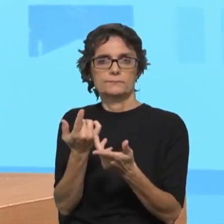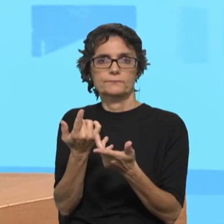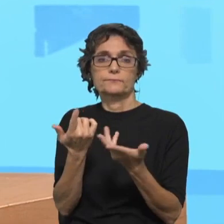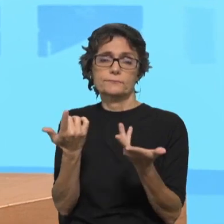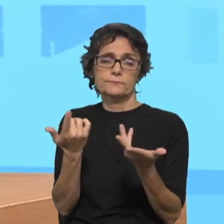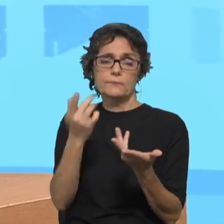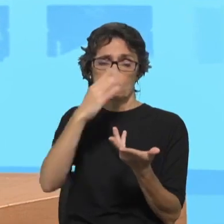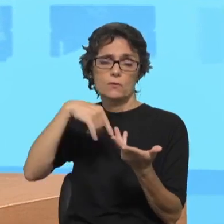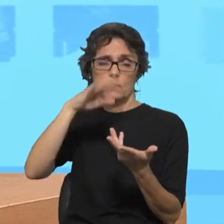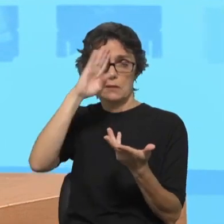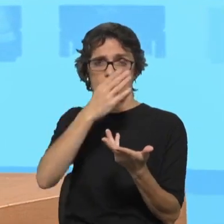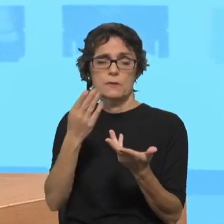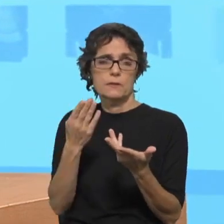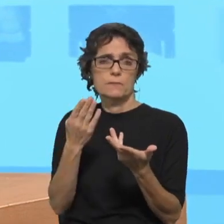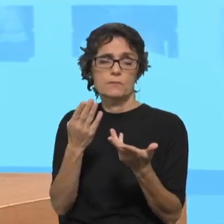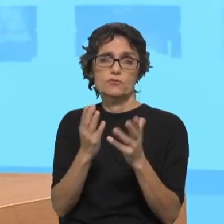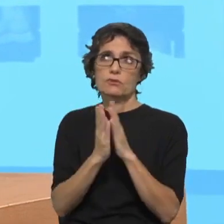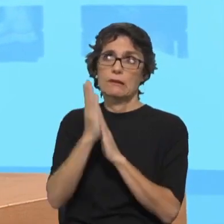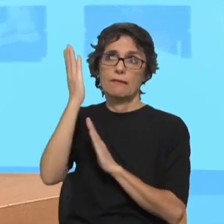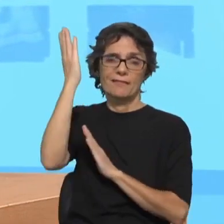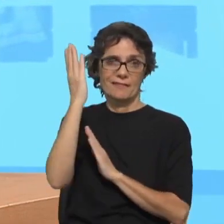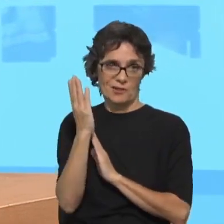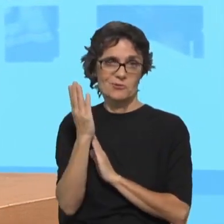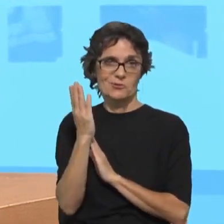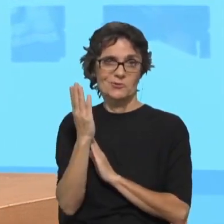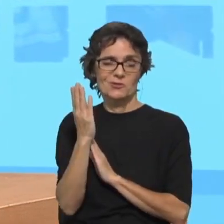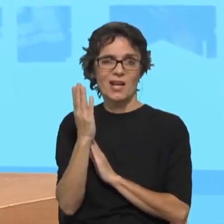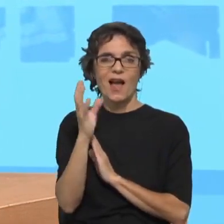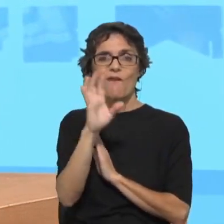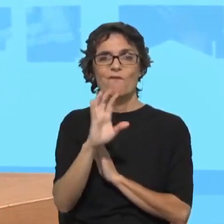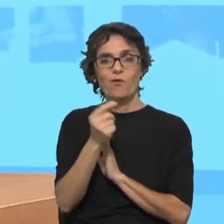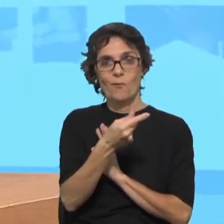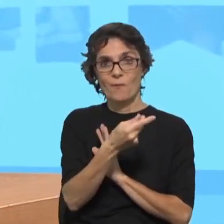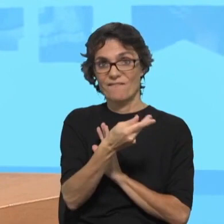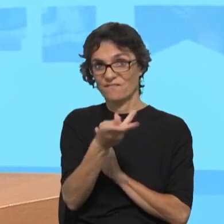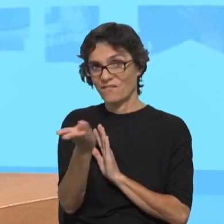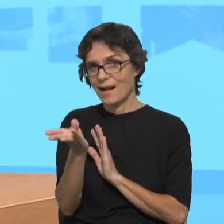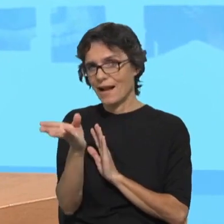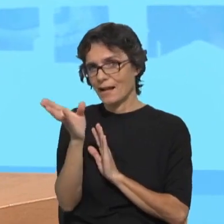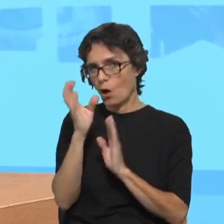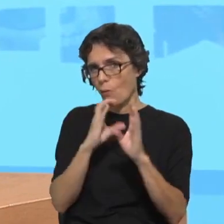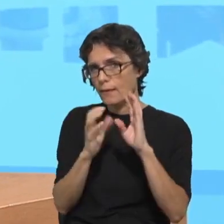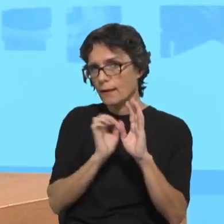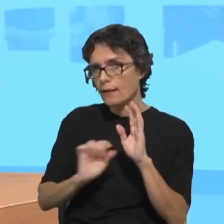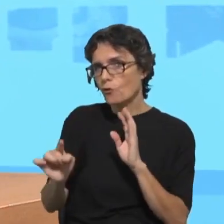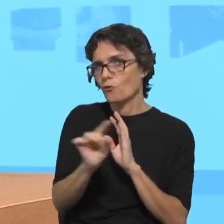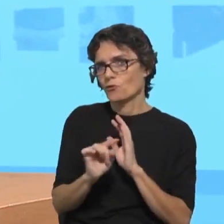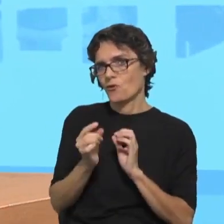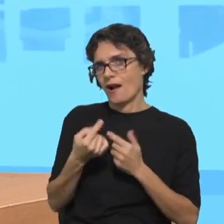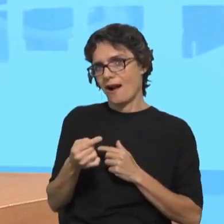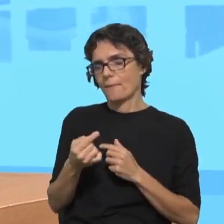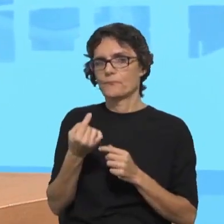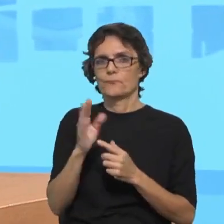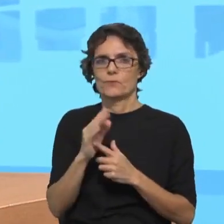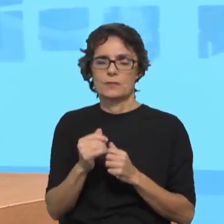moradas, Deus também tem muitas formas de falar connosco. Imensas, através de um sinal,